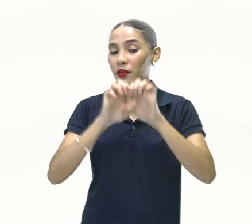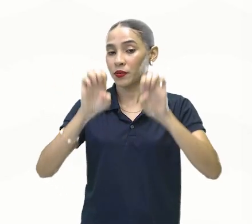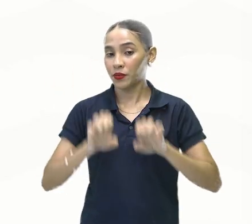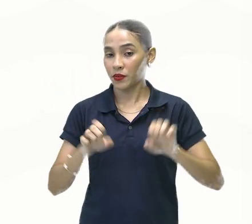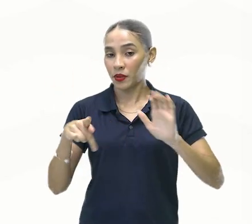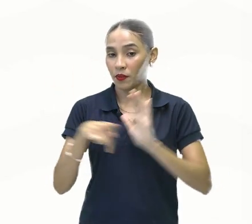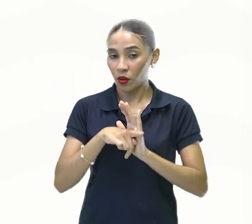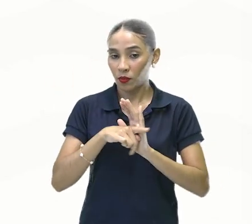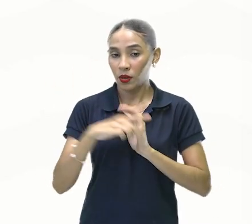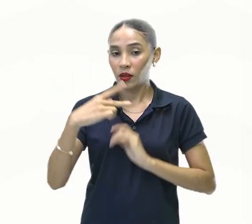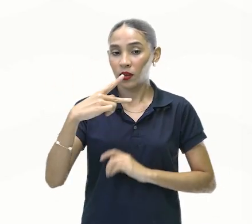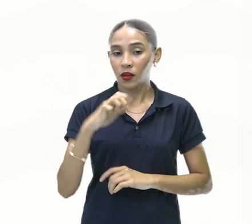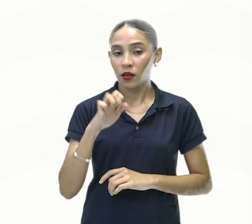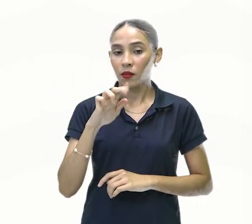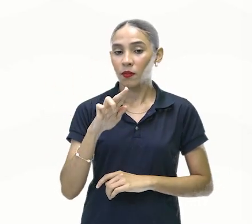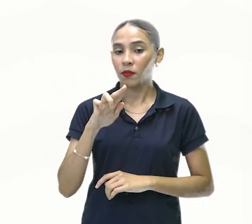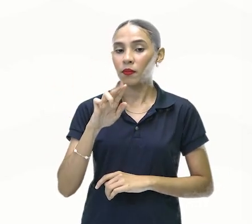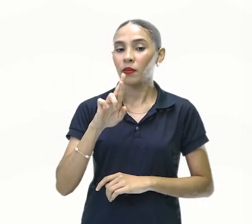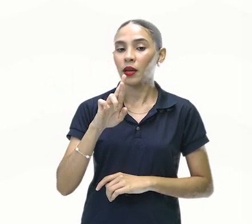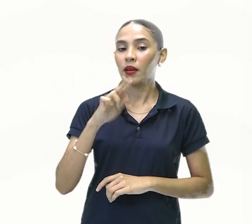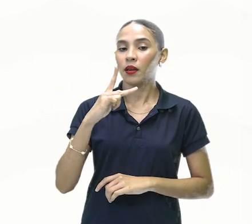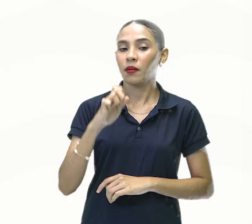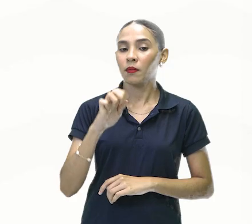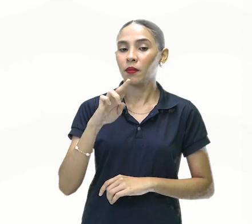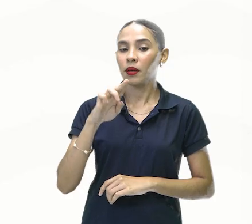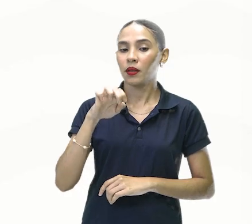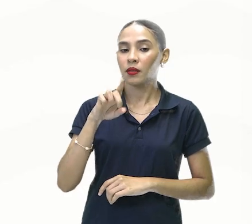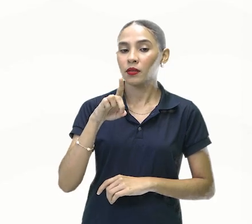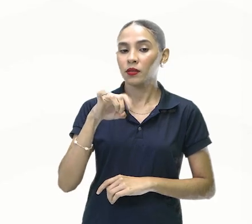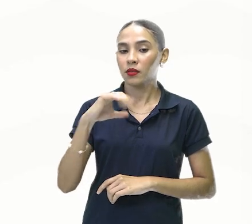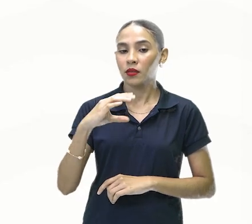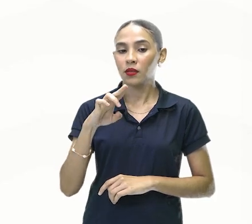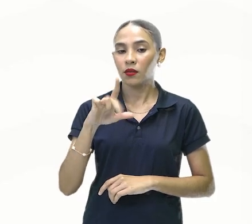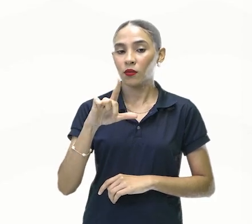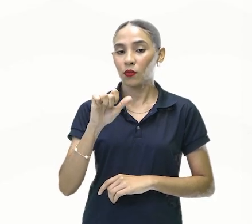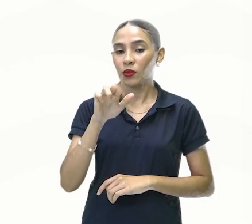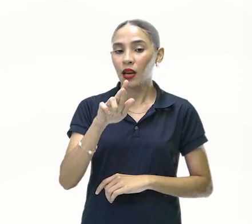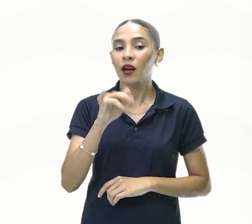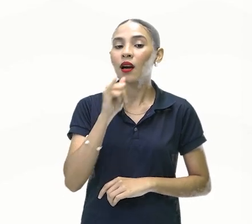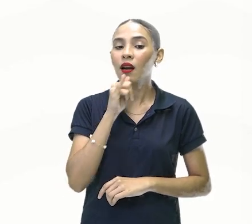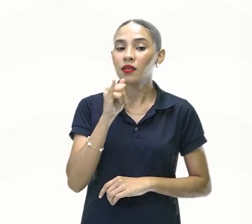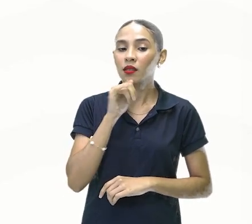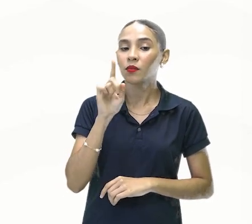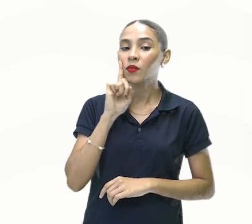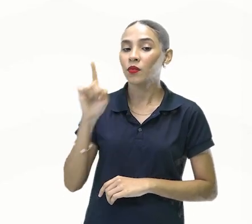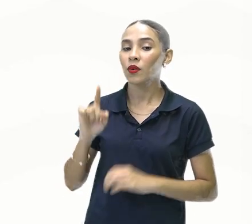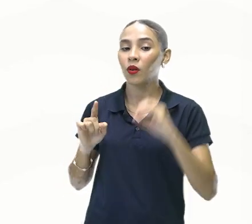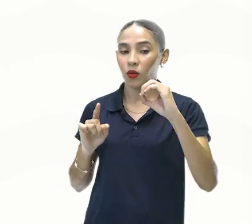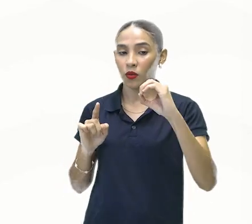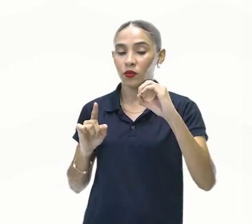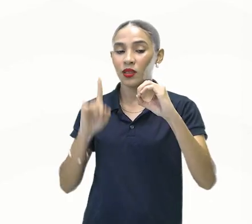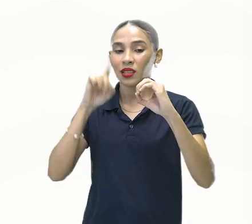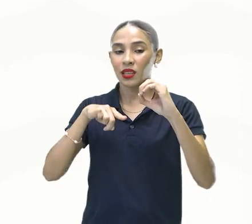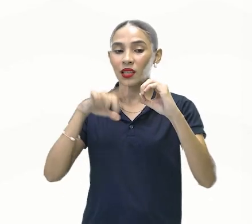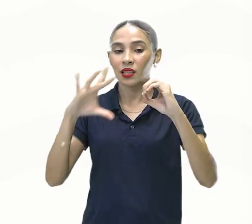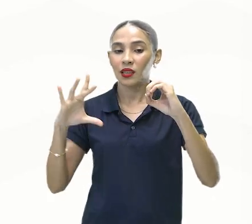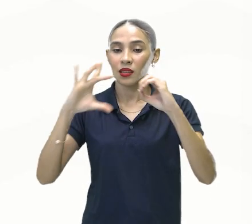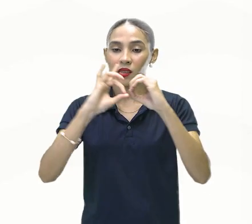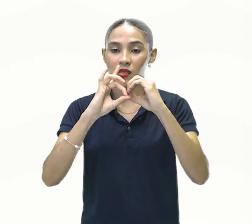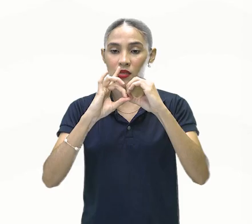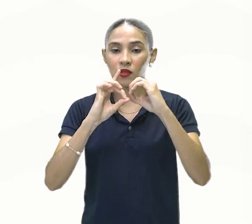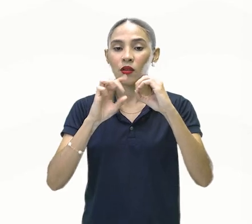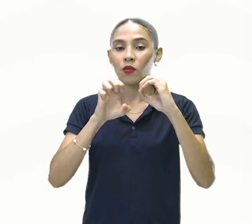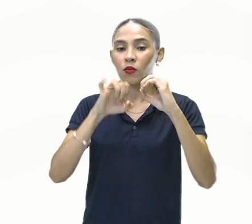o formato, essa linha perpendicular ao eixo principal aqui, mostrando onde é o centro óptico, ó, aqui, o centro óptico O, que é